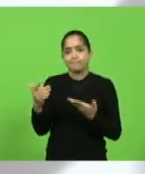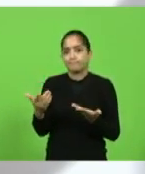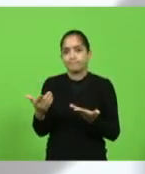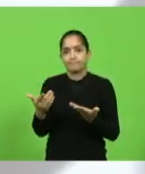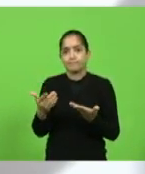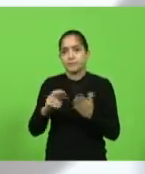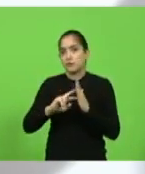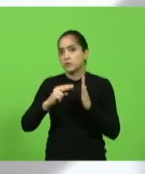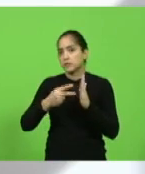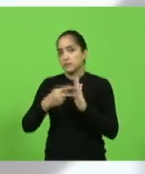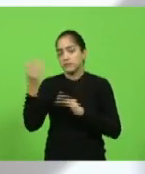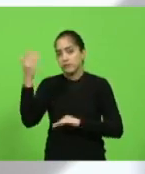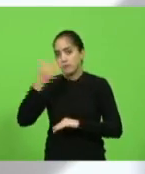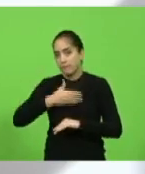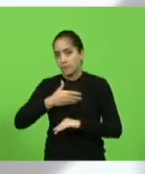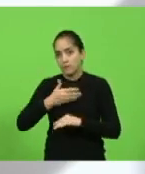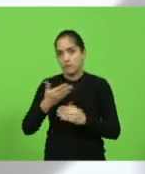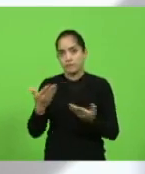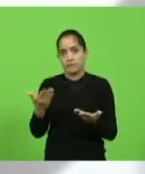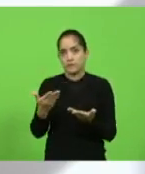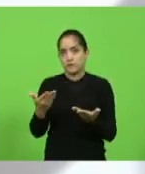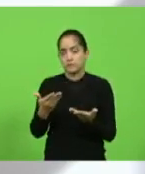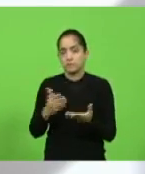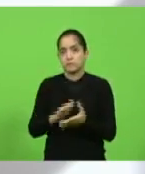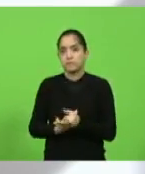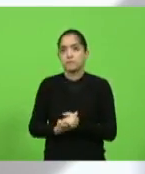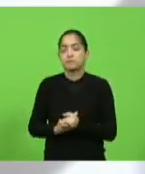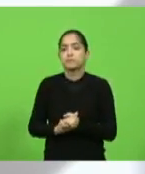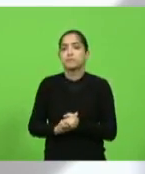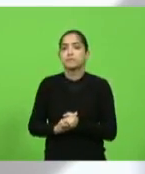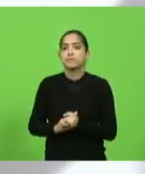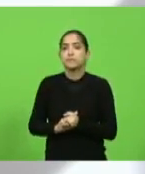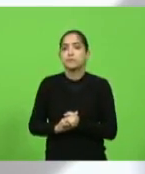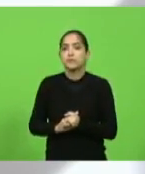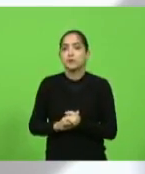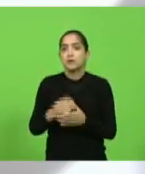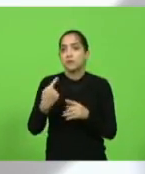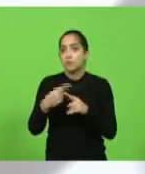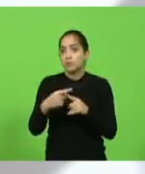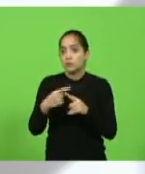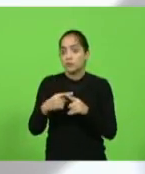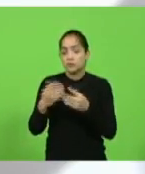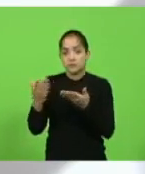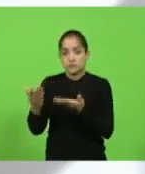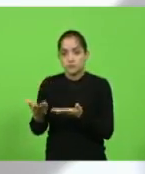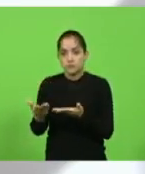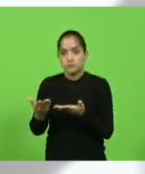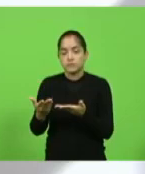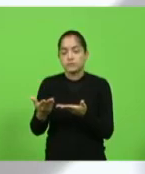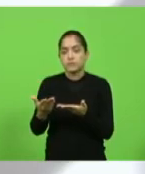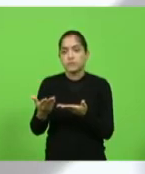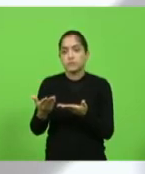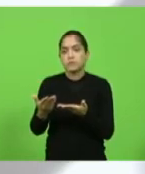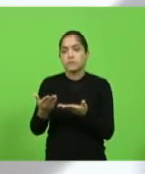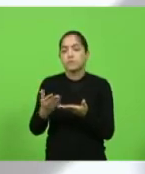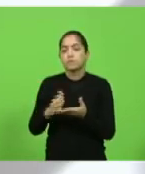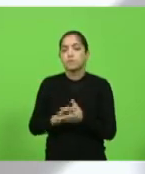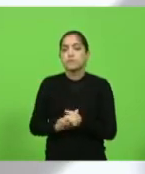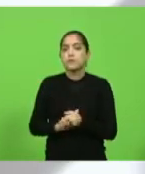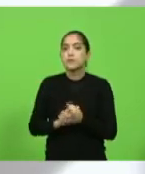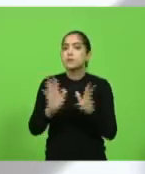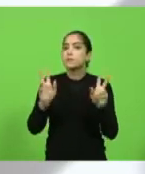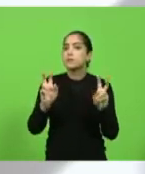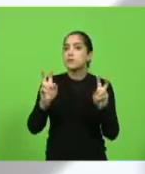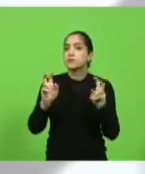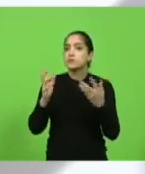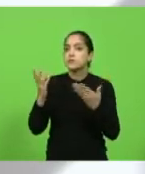A premissa do mantra ela é derruída simplesmente por conta disso. Não refoge ao tema